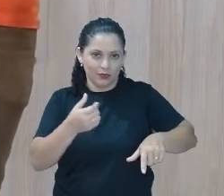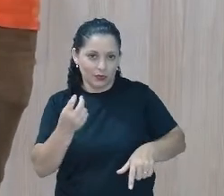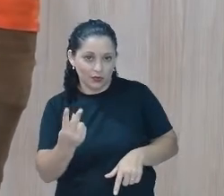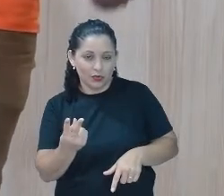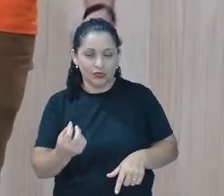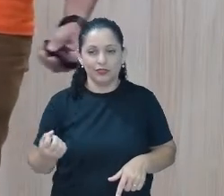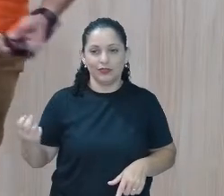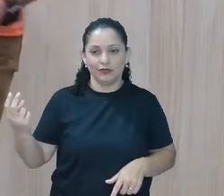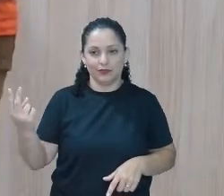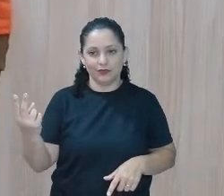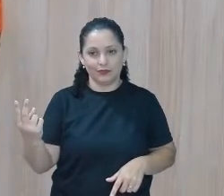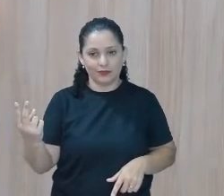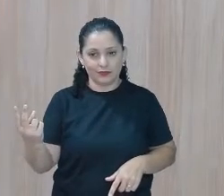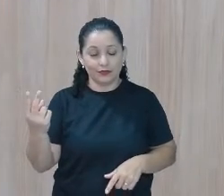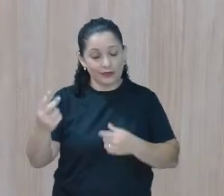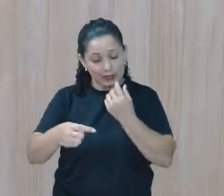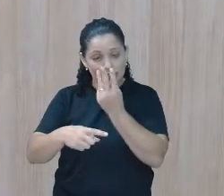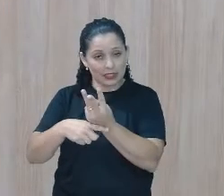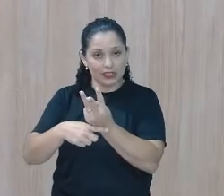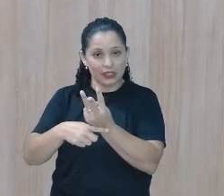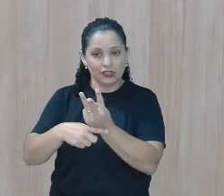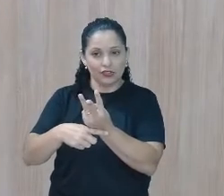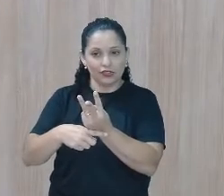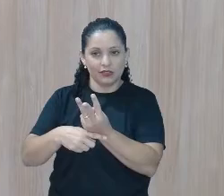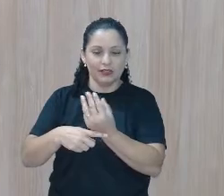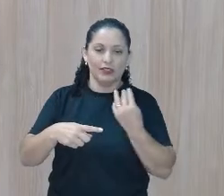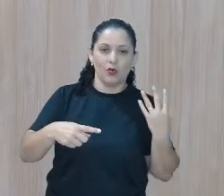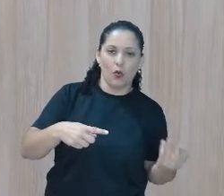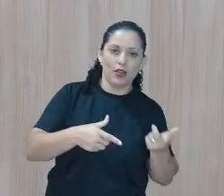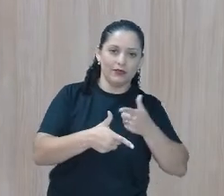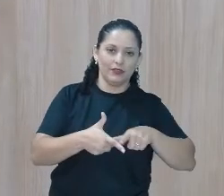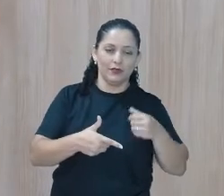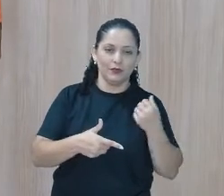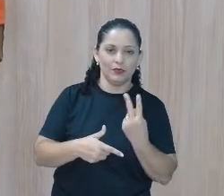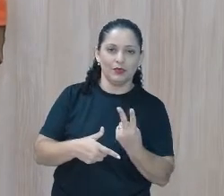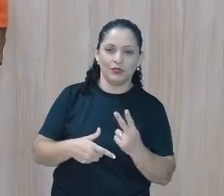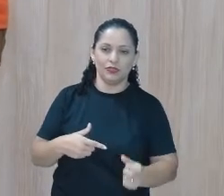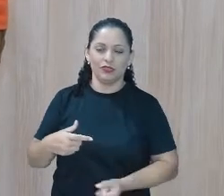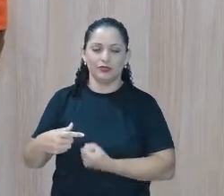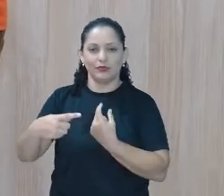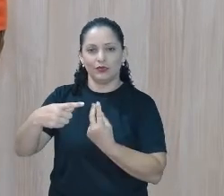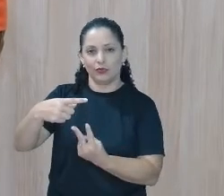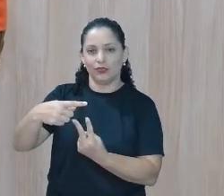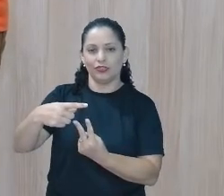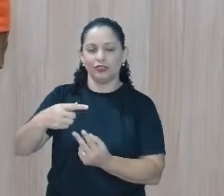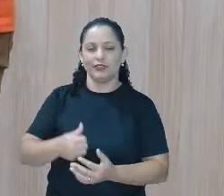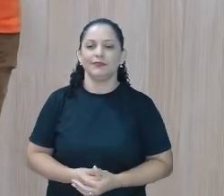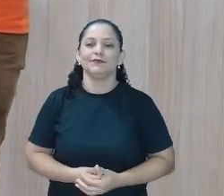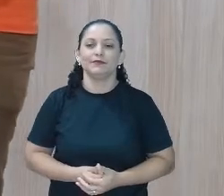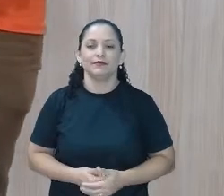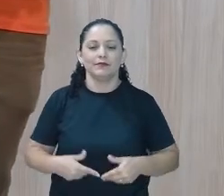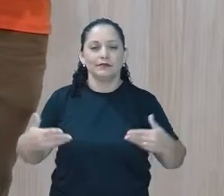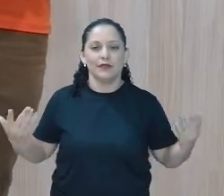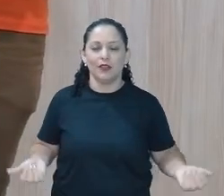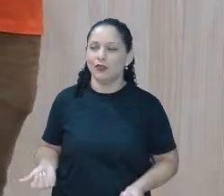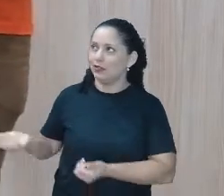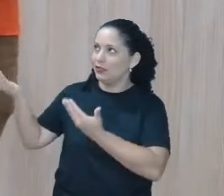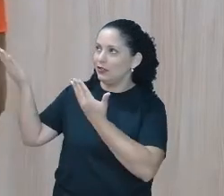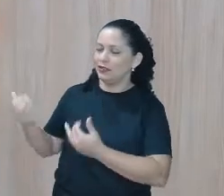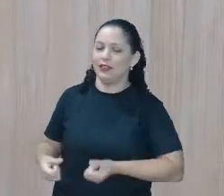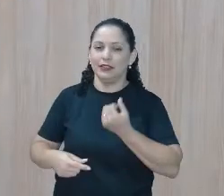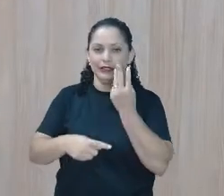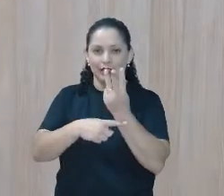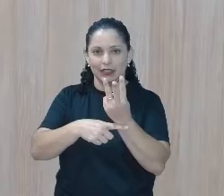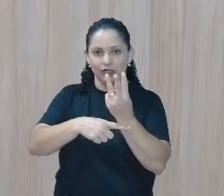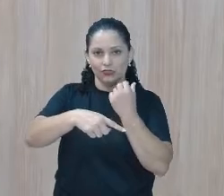6 dividido por 2 é igual a 3. E 4 dividido por 2 é igual a 2. Então, eu tenho aí